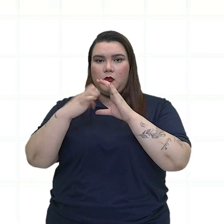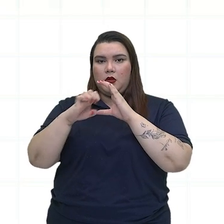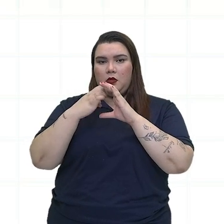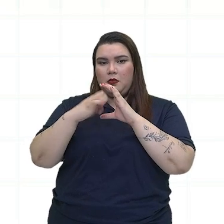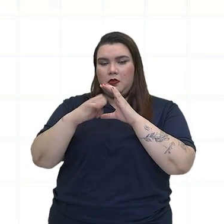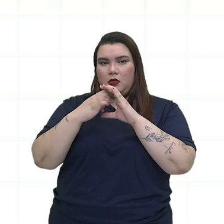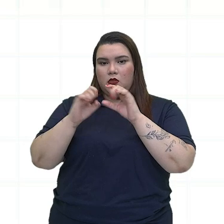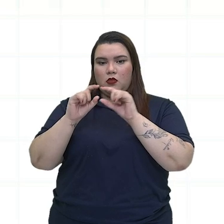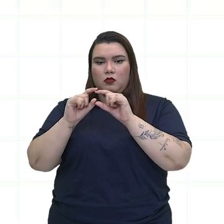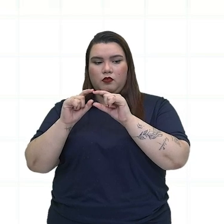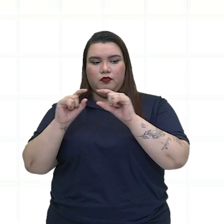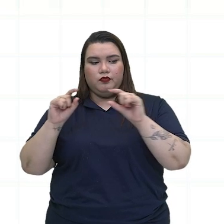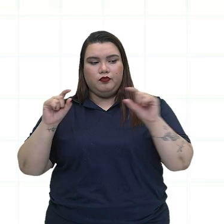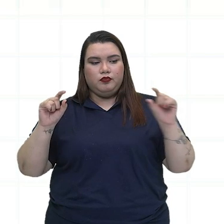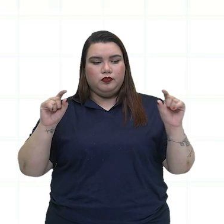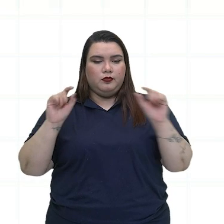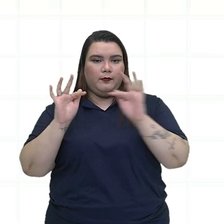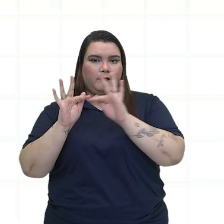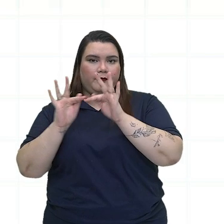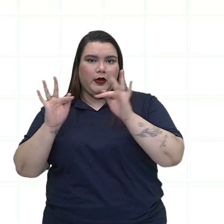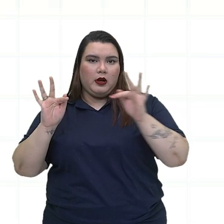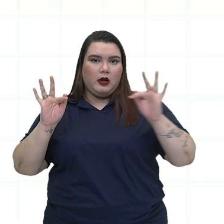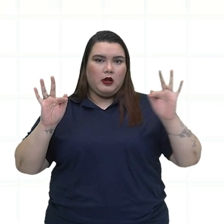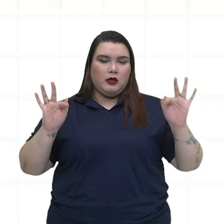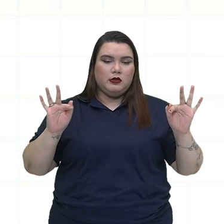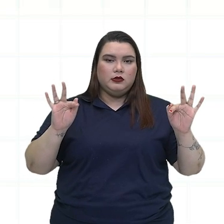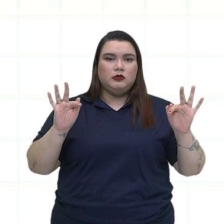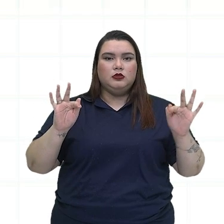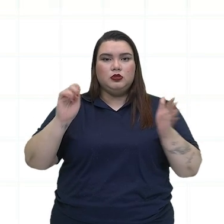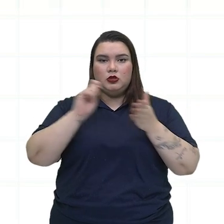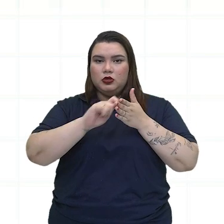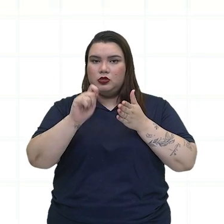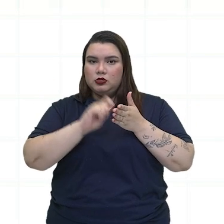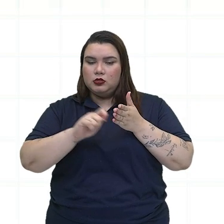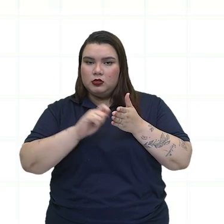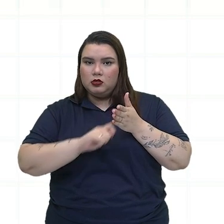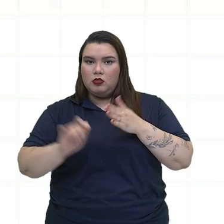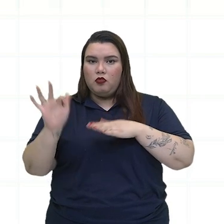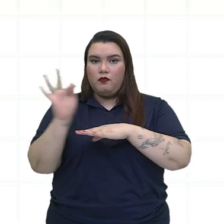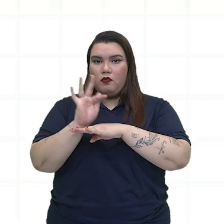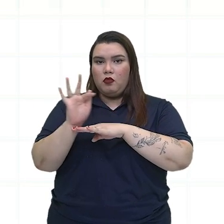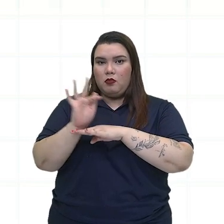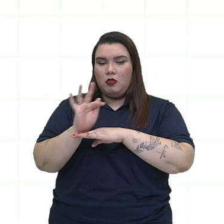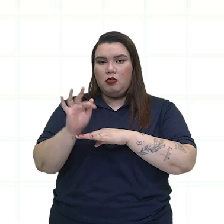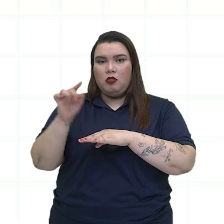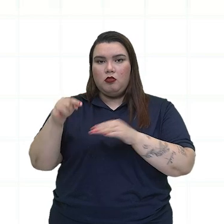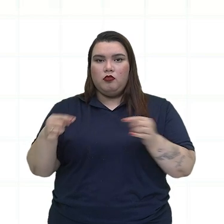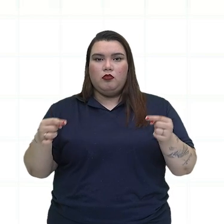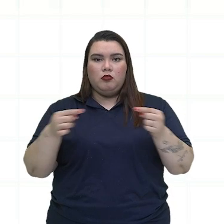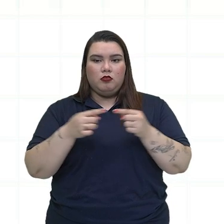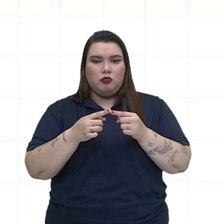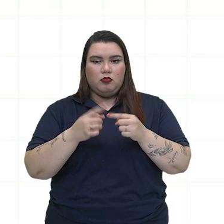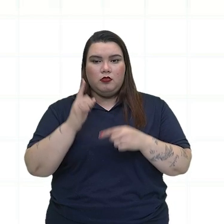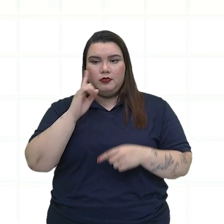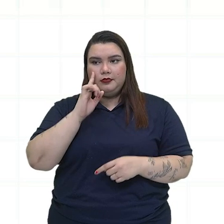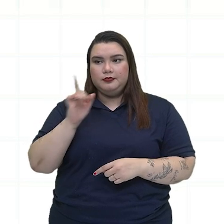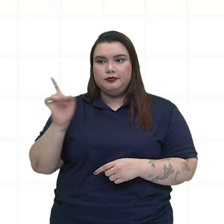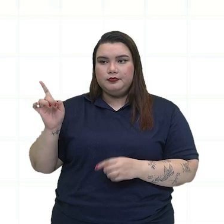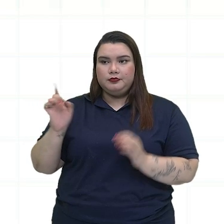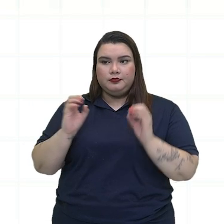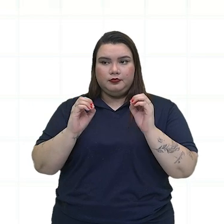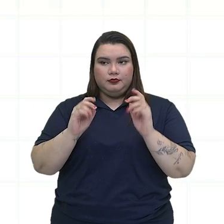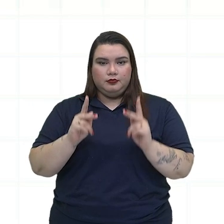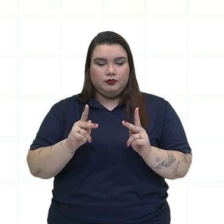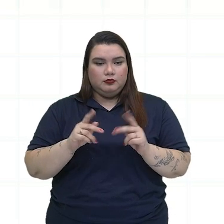forma extensa, né? Da forma que se escreve de forma formal, é assim, email address,